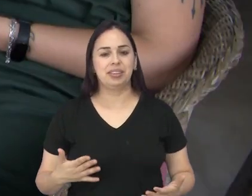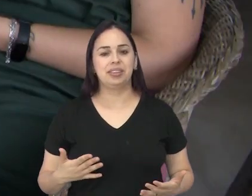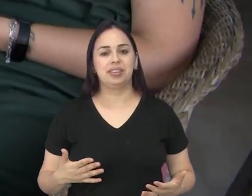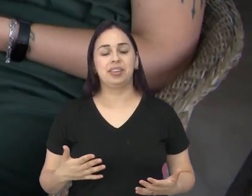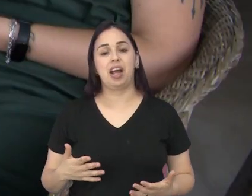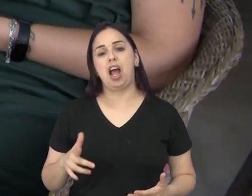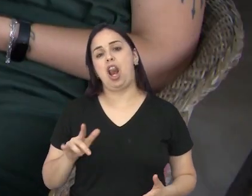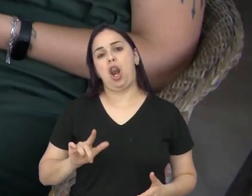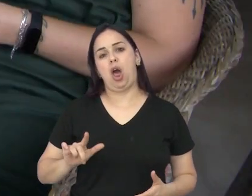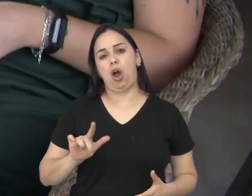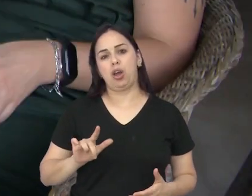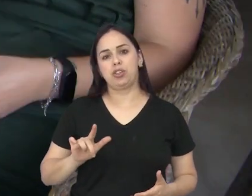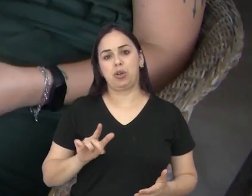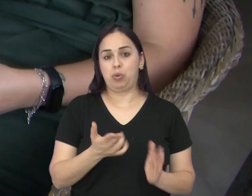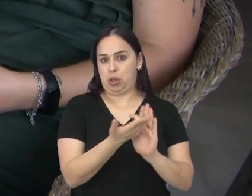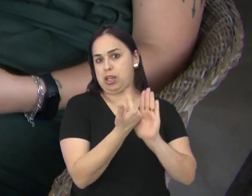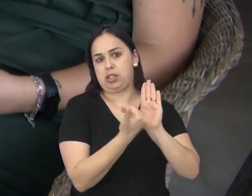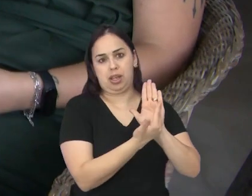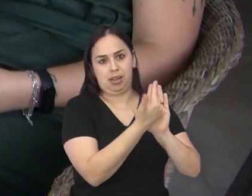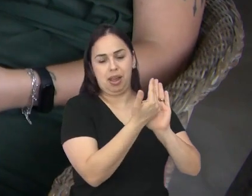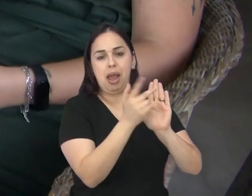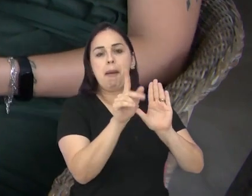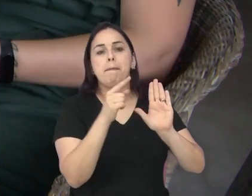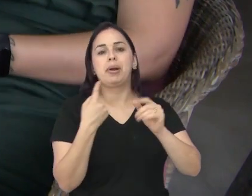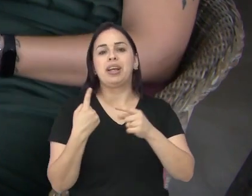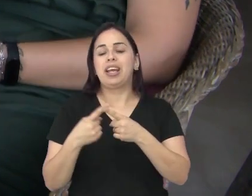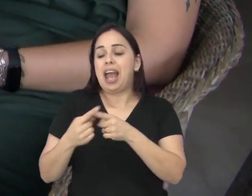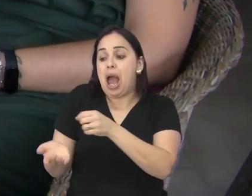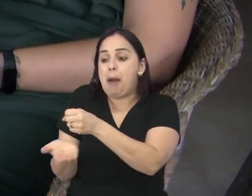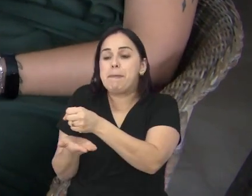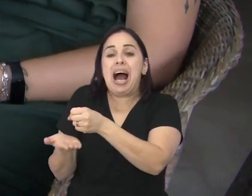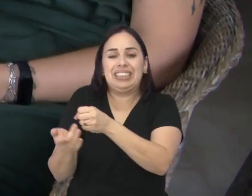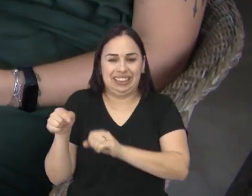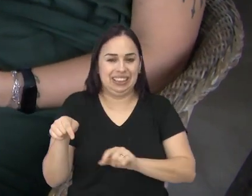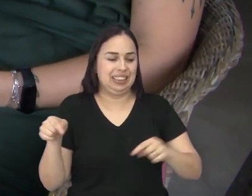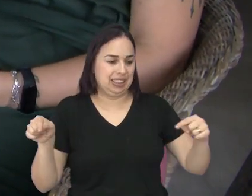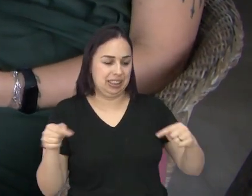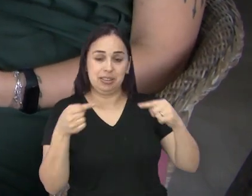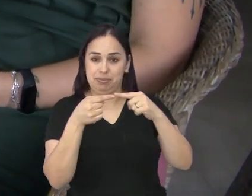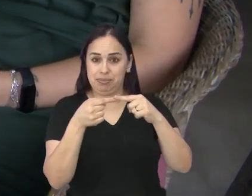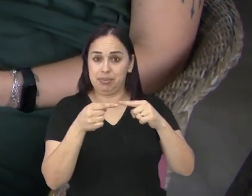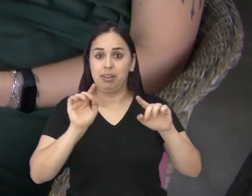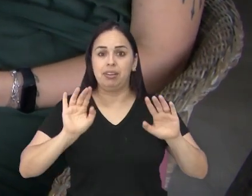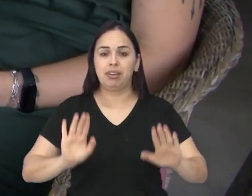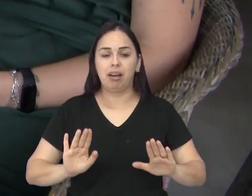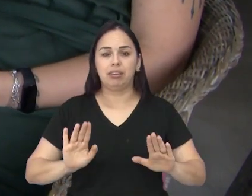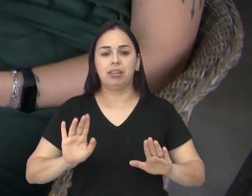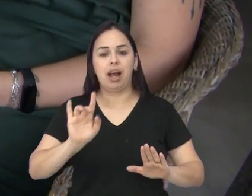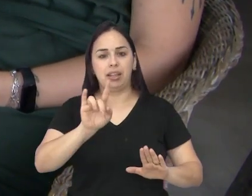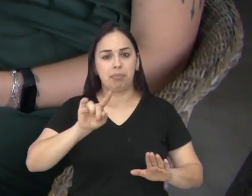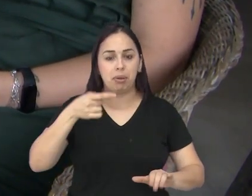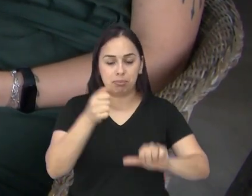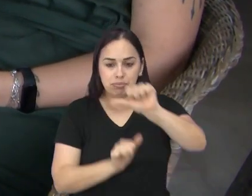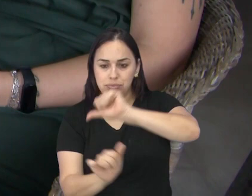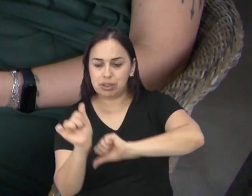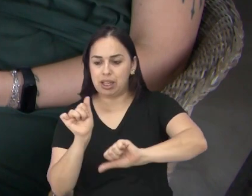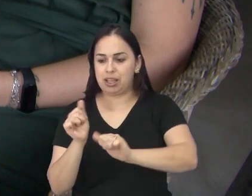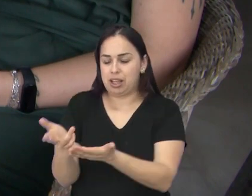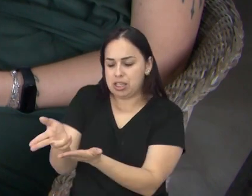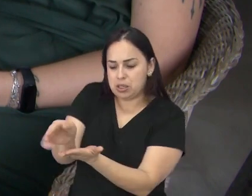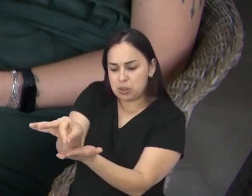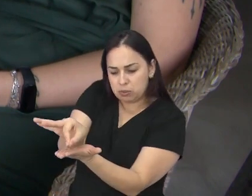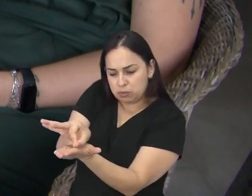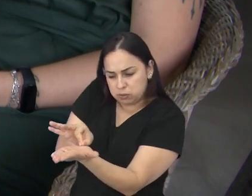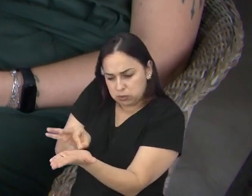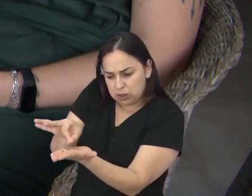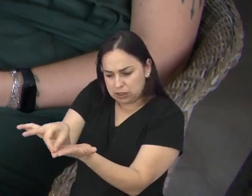que, óbvio, o desenho continua porque o desenho é a base, né? Então daí o desenho é a base e aí veio para a gravura e começa a